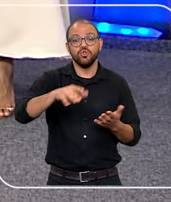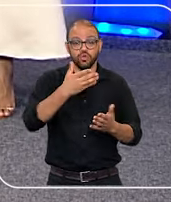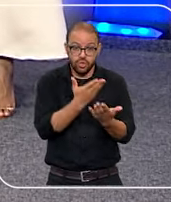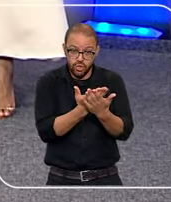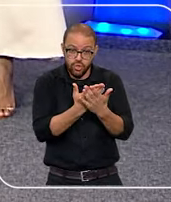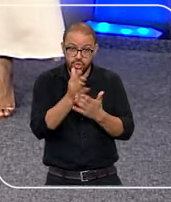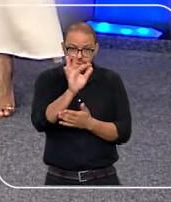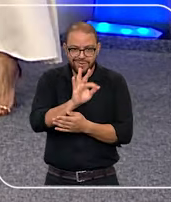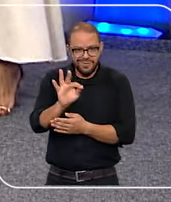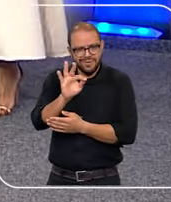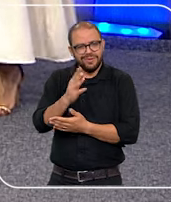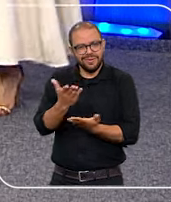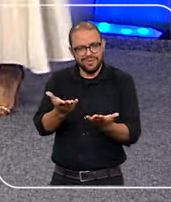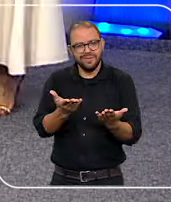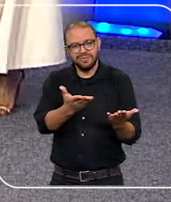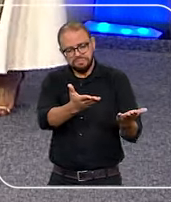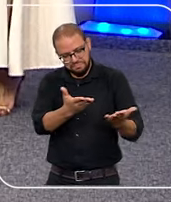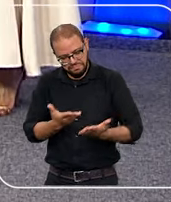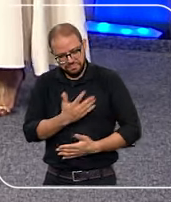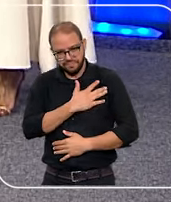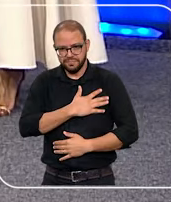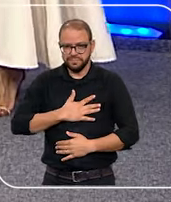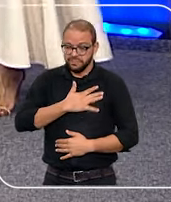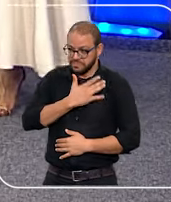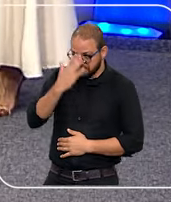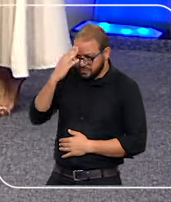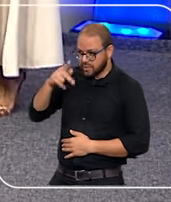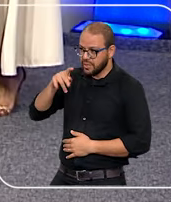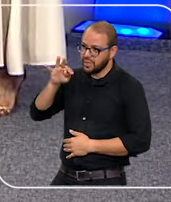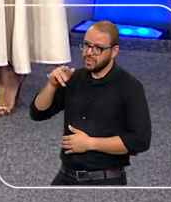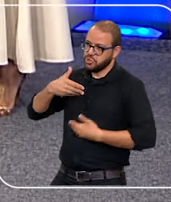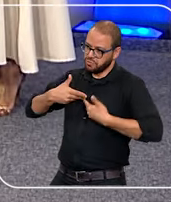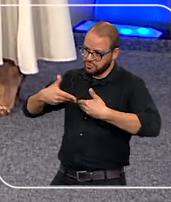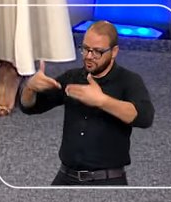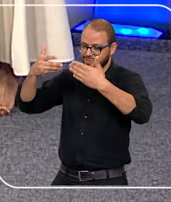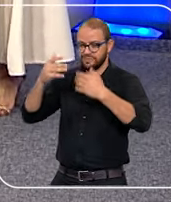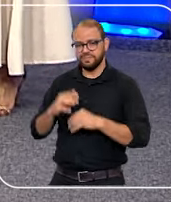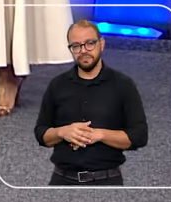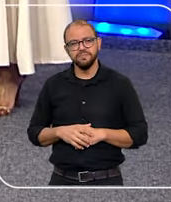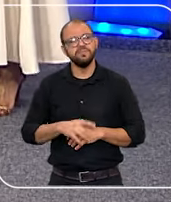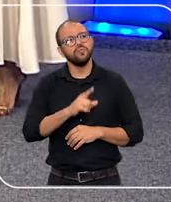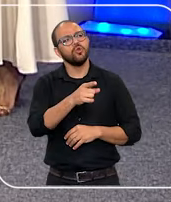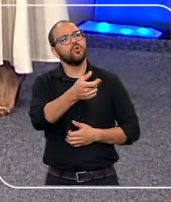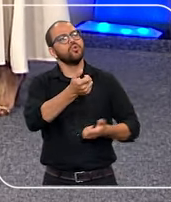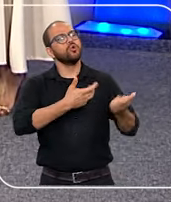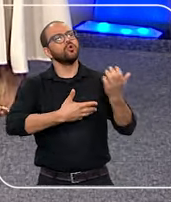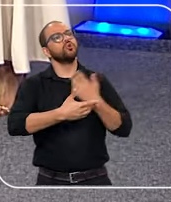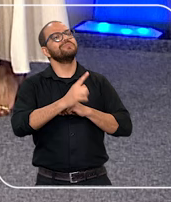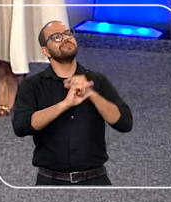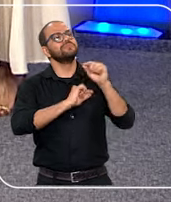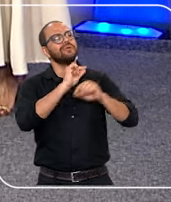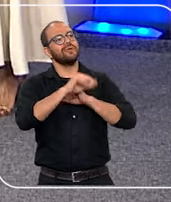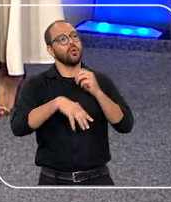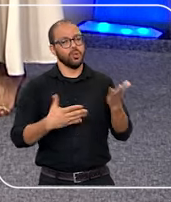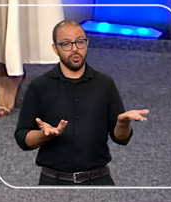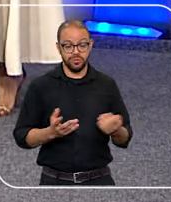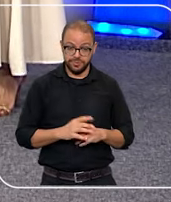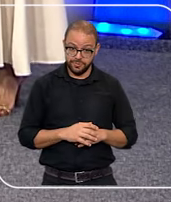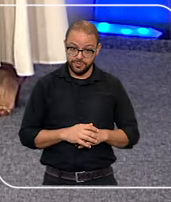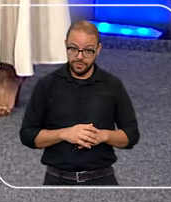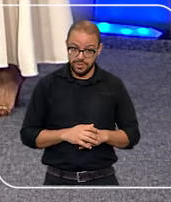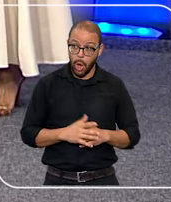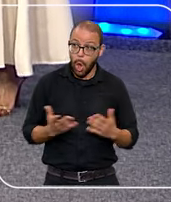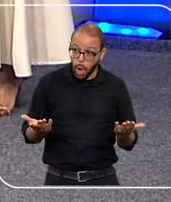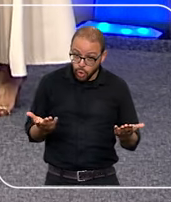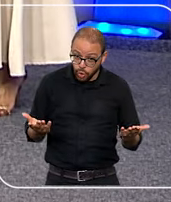está na faculdade. Seja muito bem-vinda, Rita. Obrigada, Kátia, pelo convite. Agora me diz, o que você traz para a gente